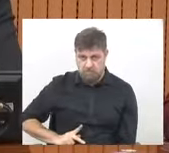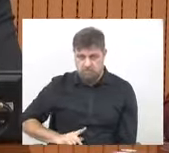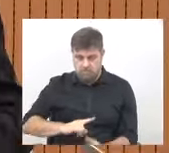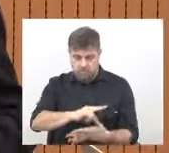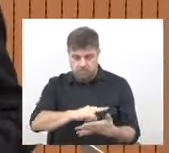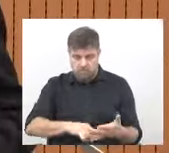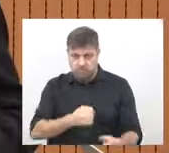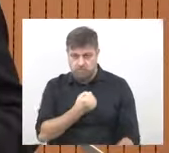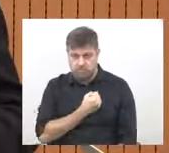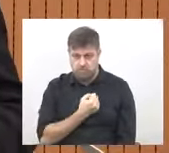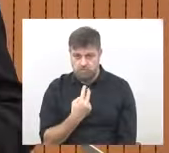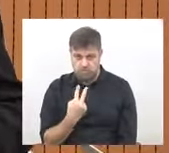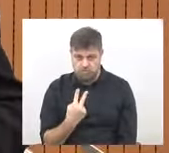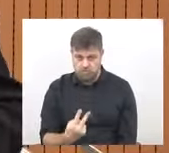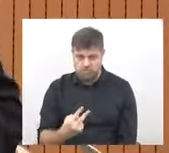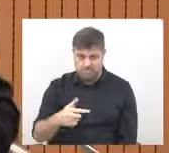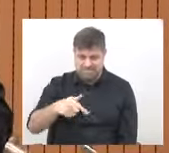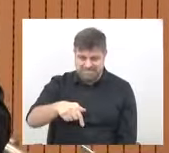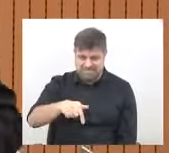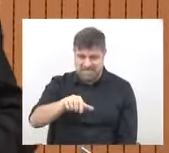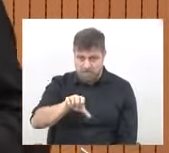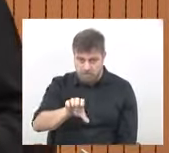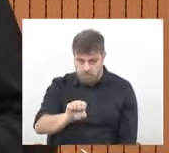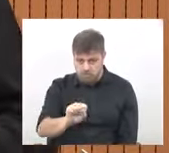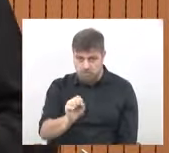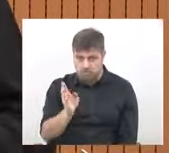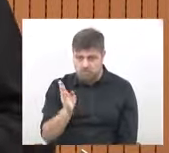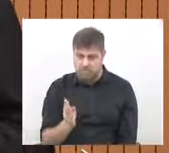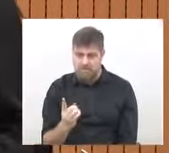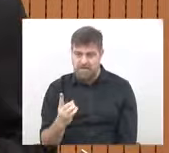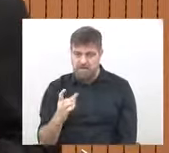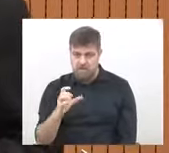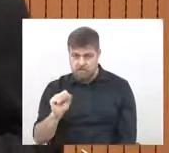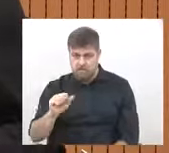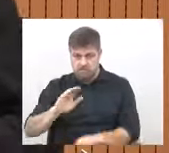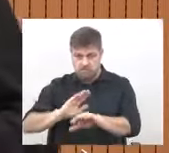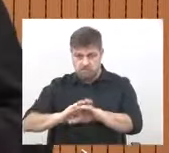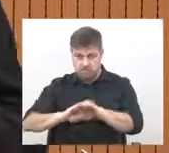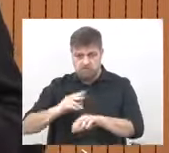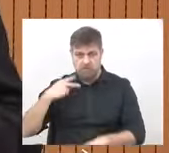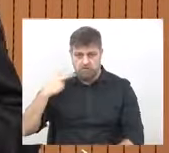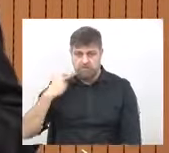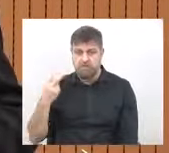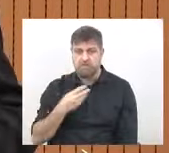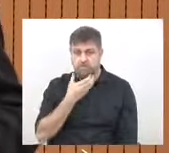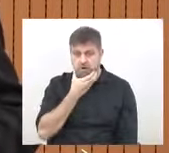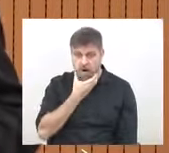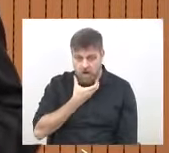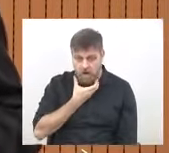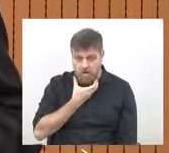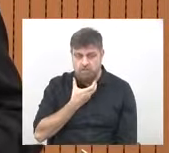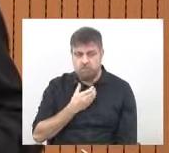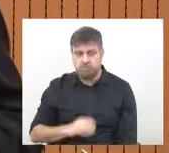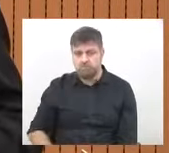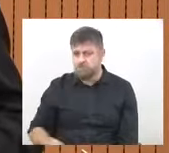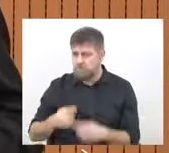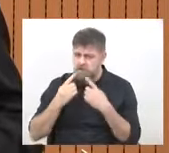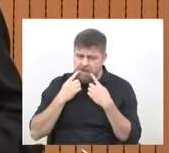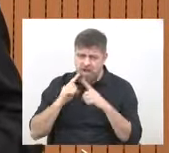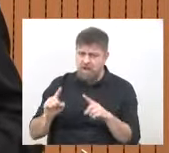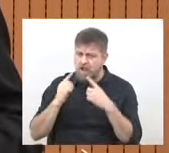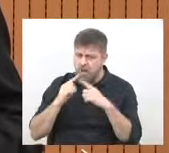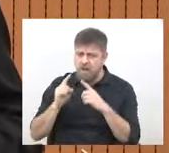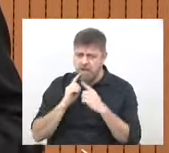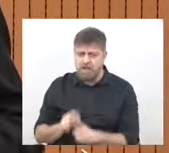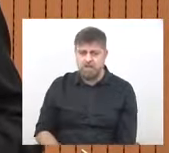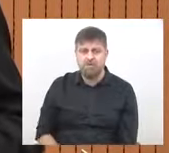de número 278 de 2018, de autoria do vereador Carmo Luiz, protesta pela morte